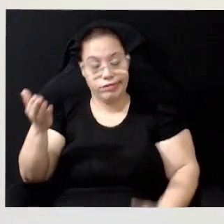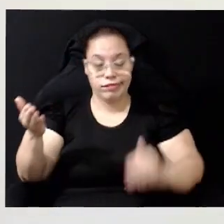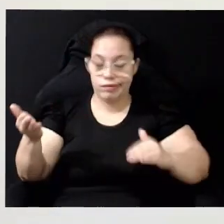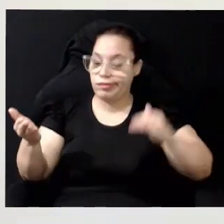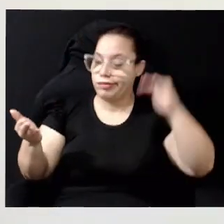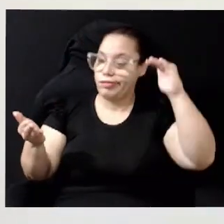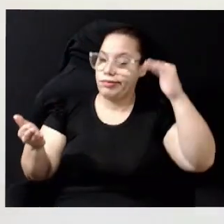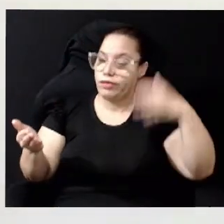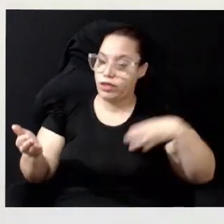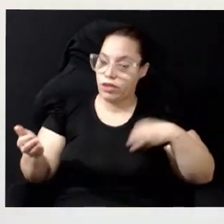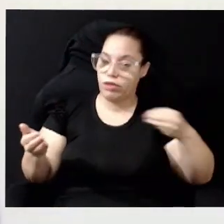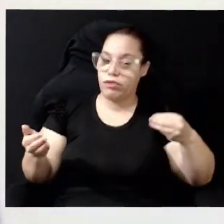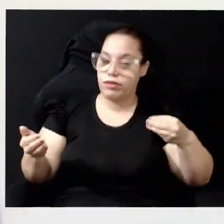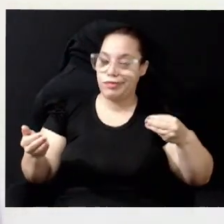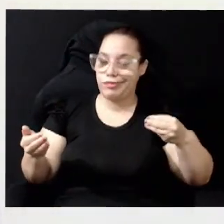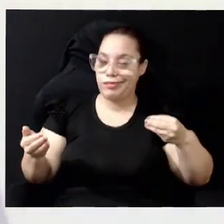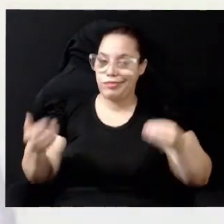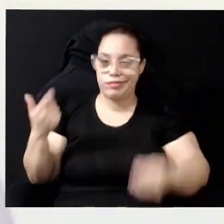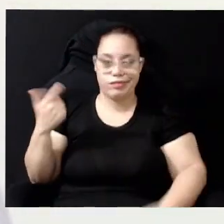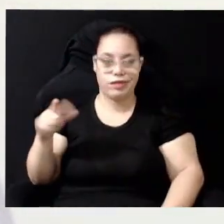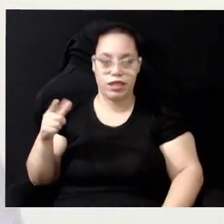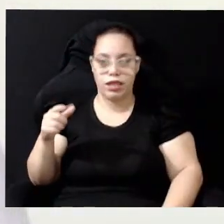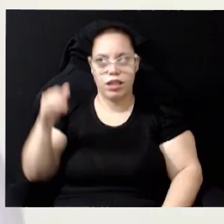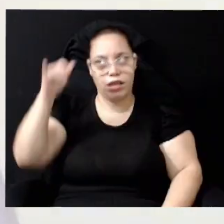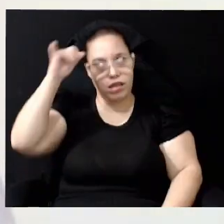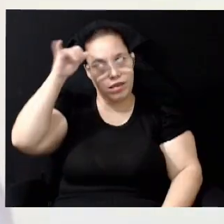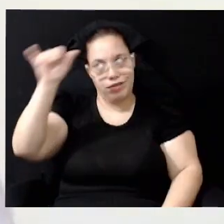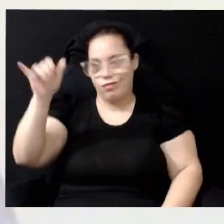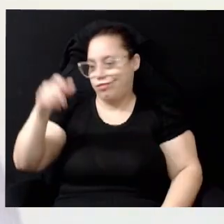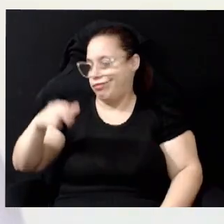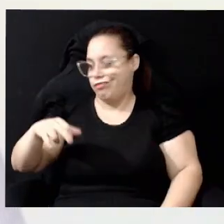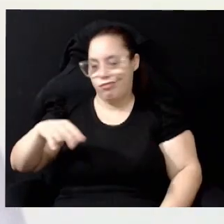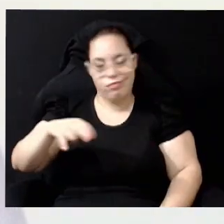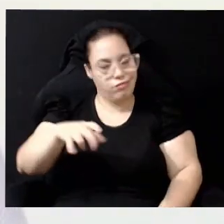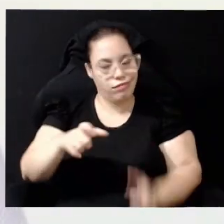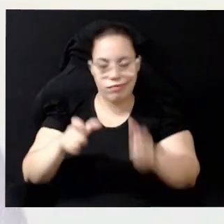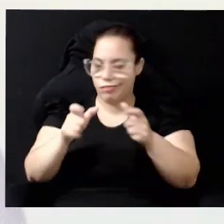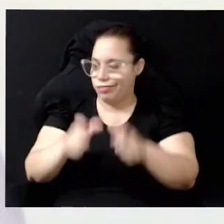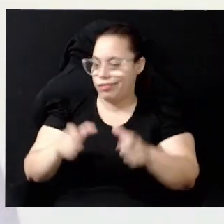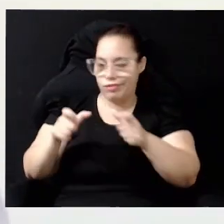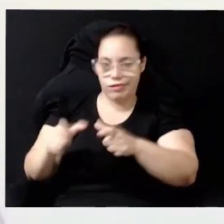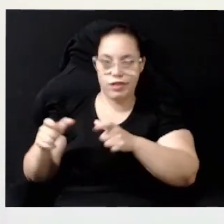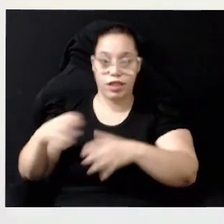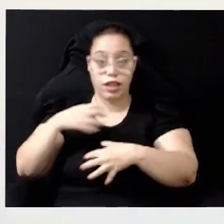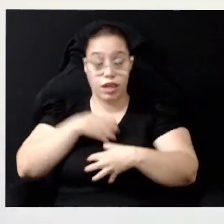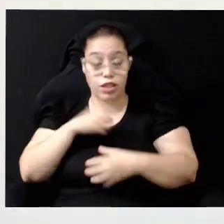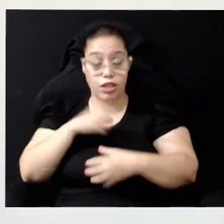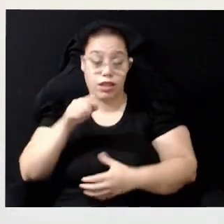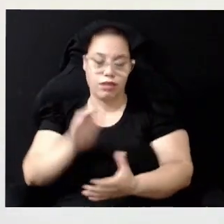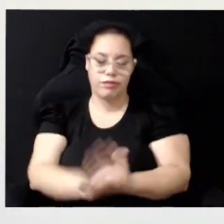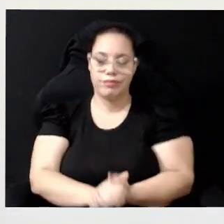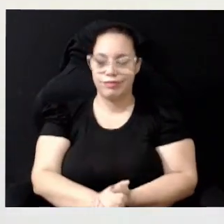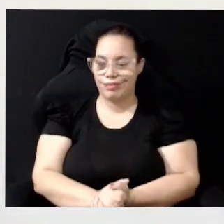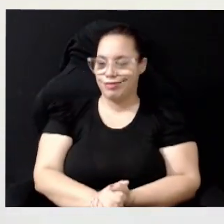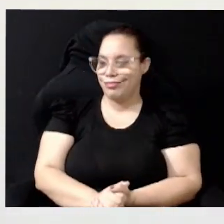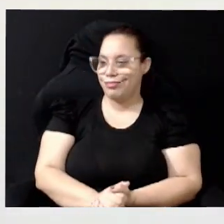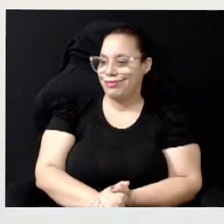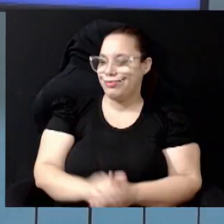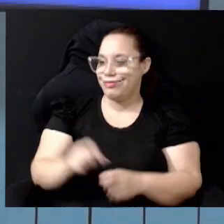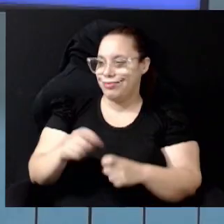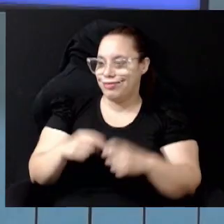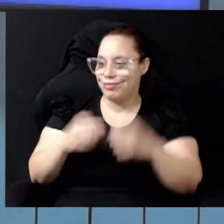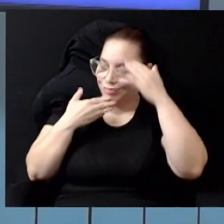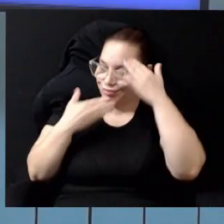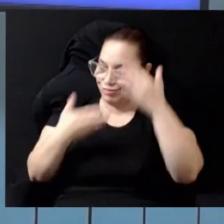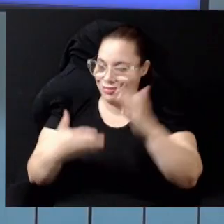do crescimento do seu filho. Ou seja, não evite ir aos lugares que ele se sente assim. Doutor,